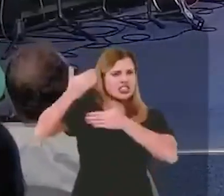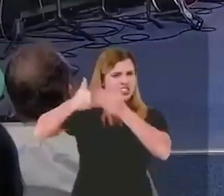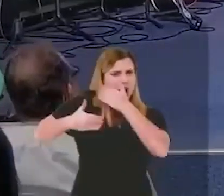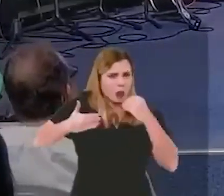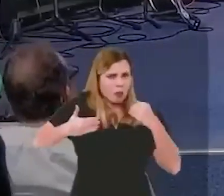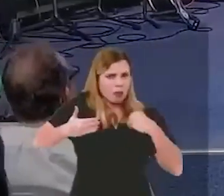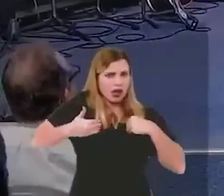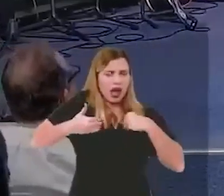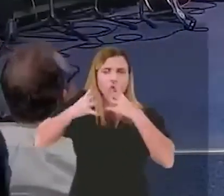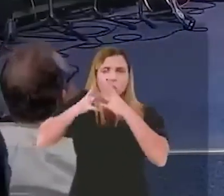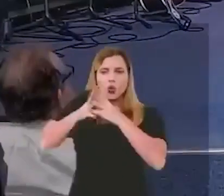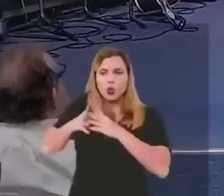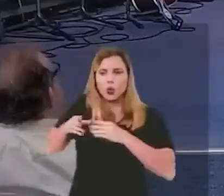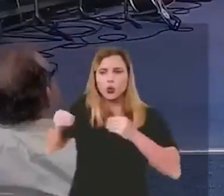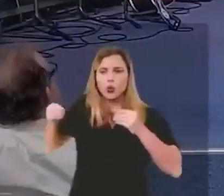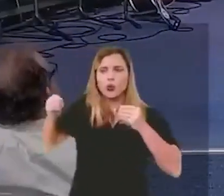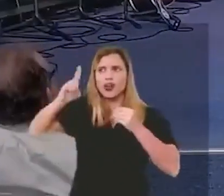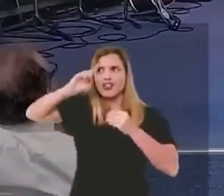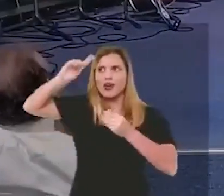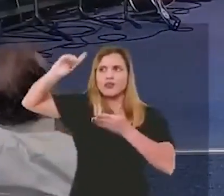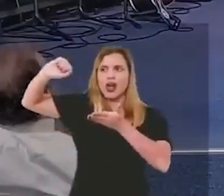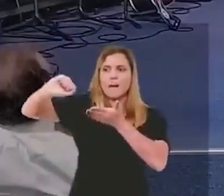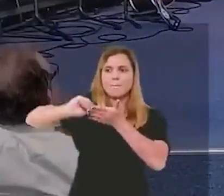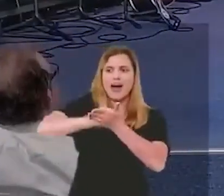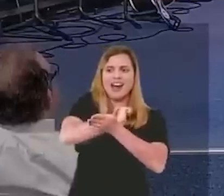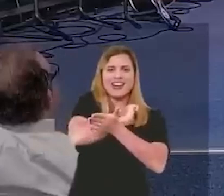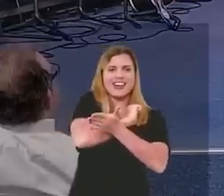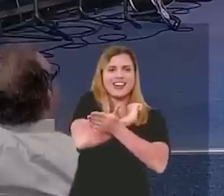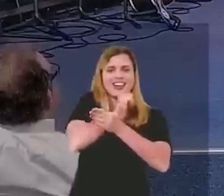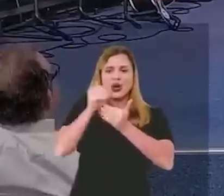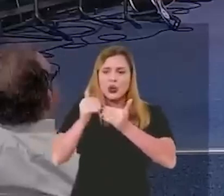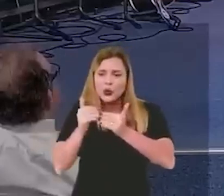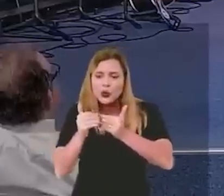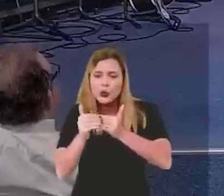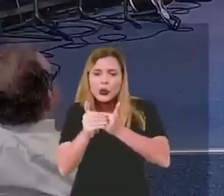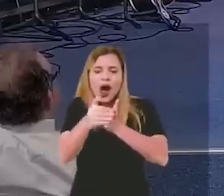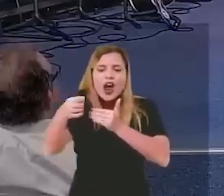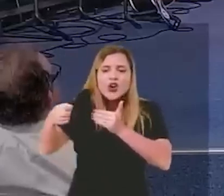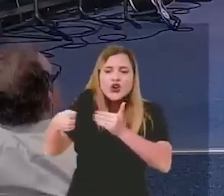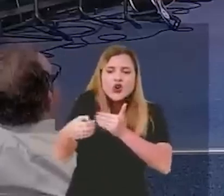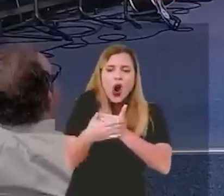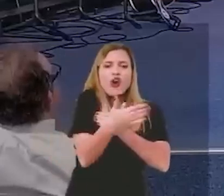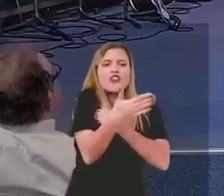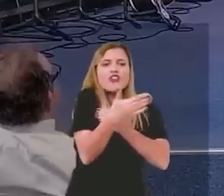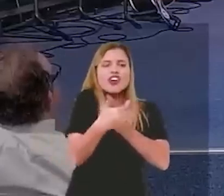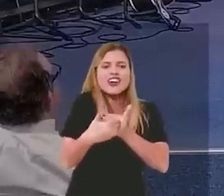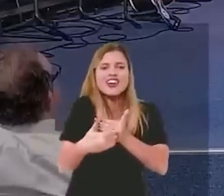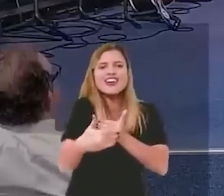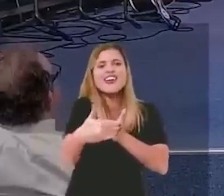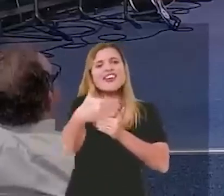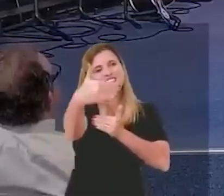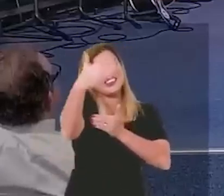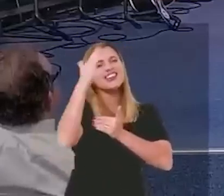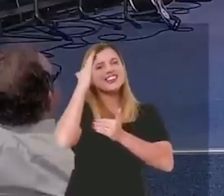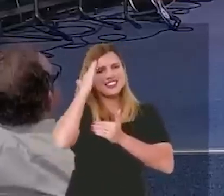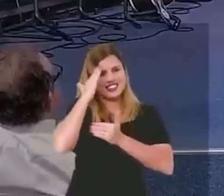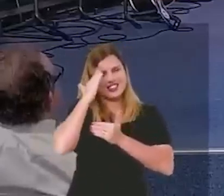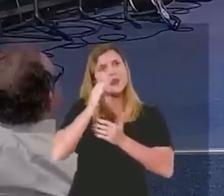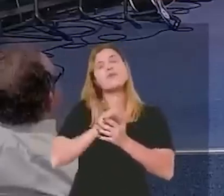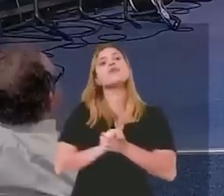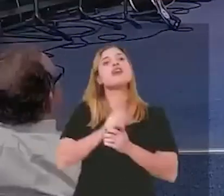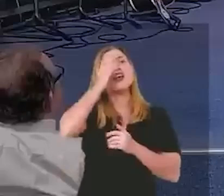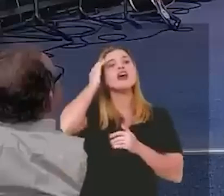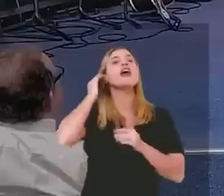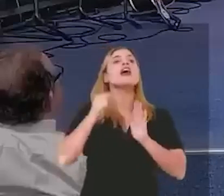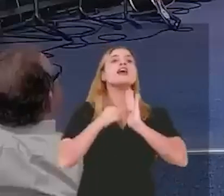aí? E o verbo? Se fez carne. E habitou entre nós, cheio de